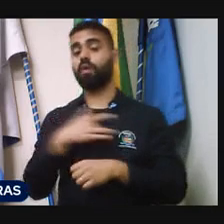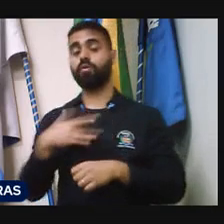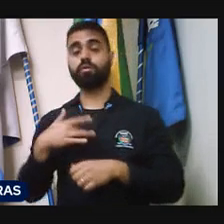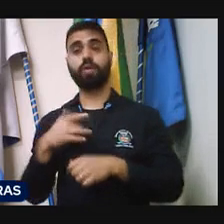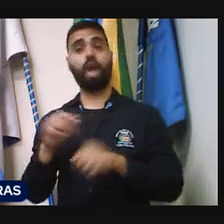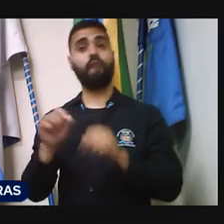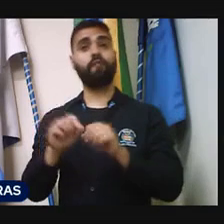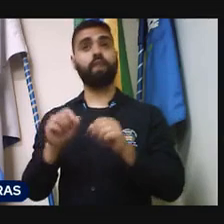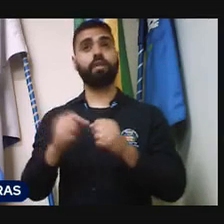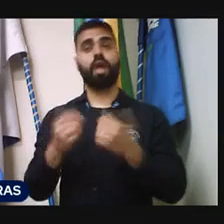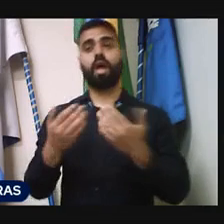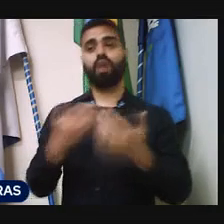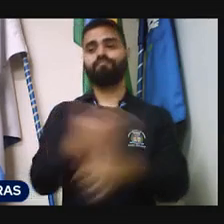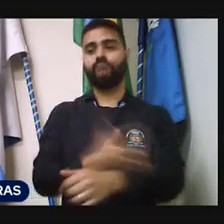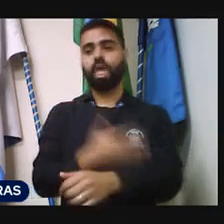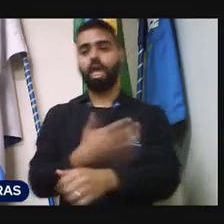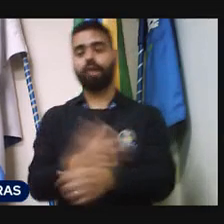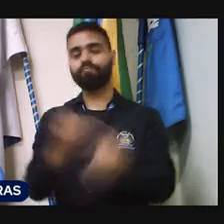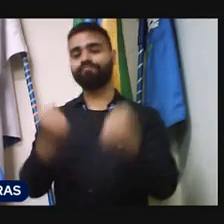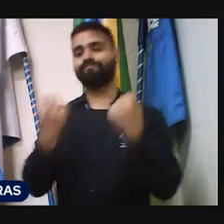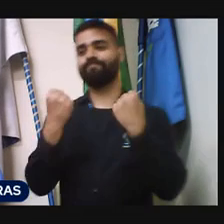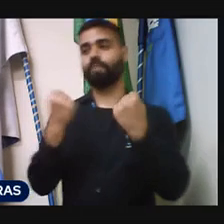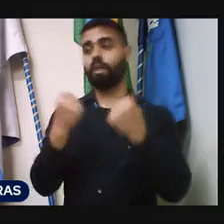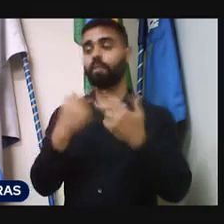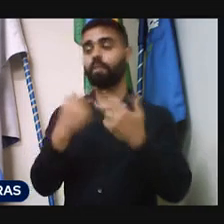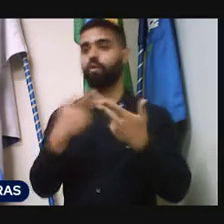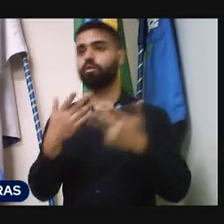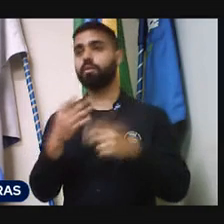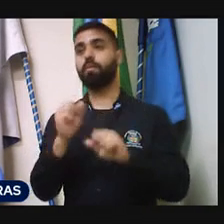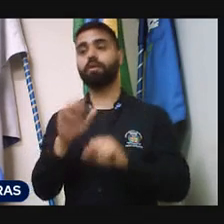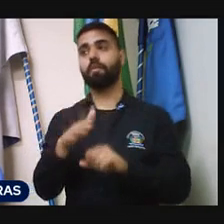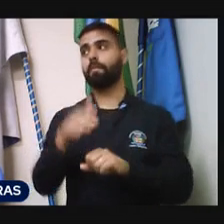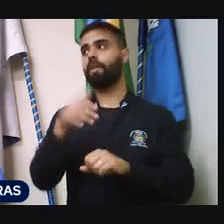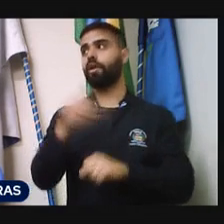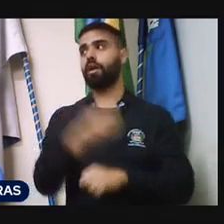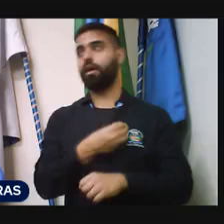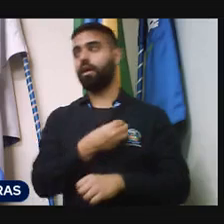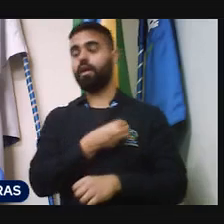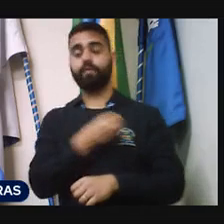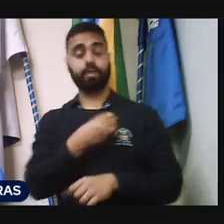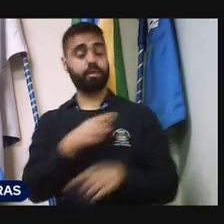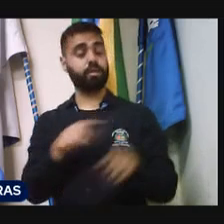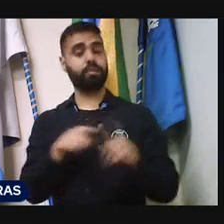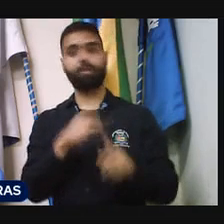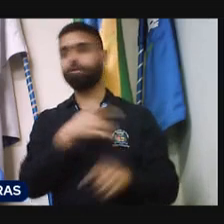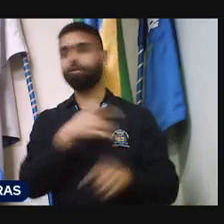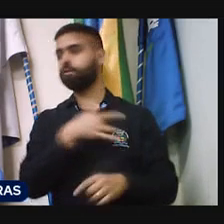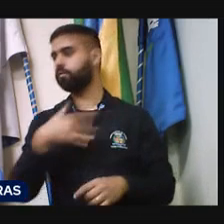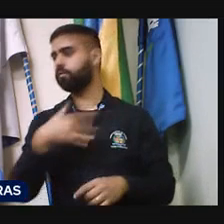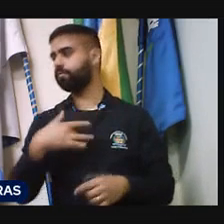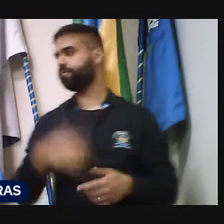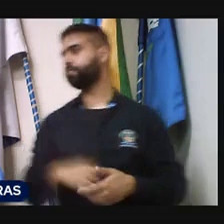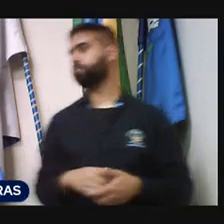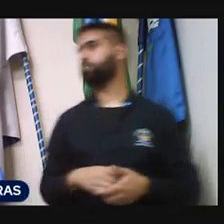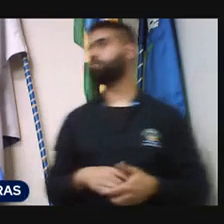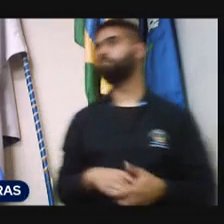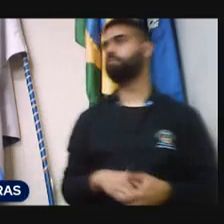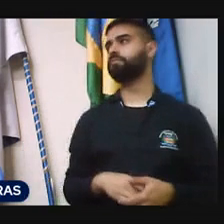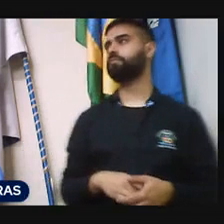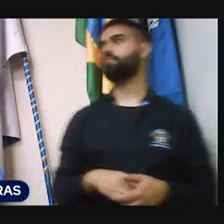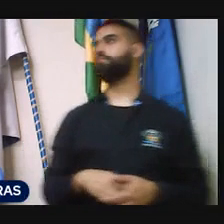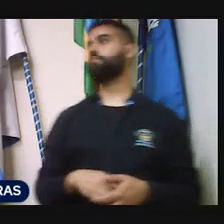para este grupo é fundamental vez que proporcionem a melhoria da qualidade de vida e na saúde Oi Nita